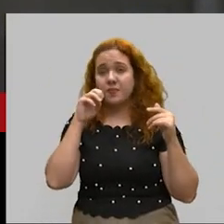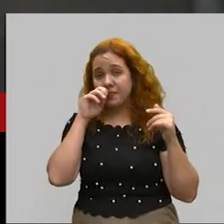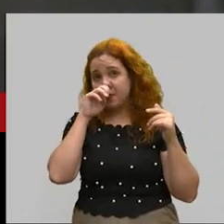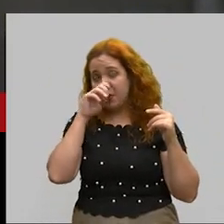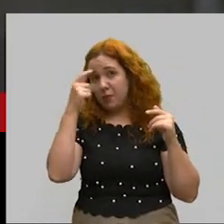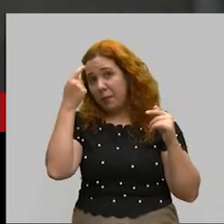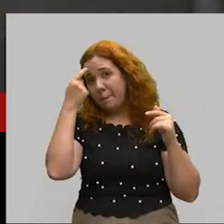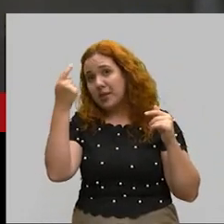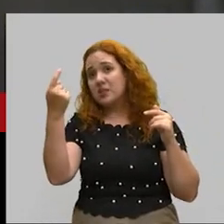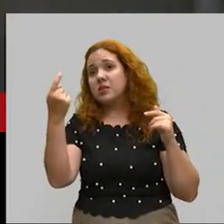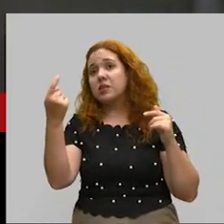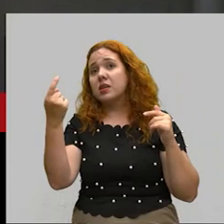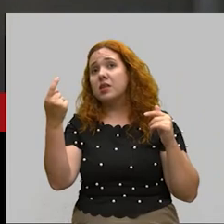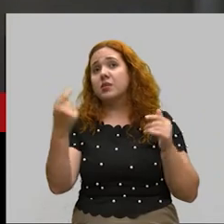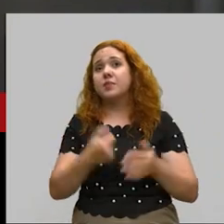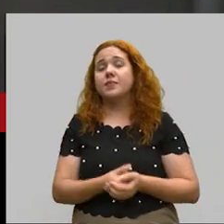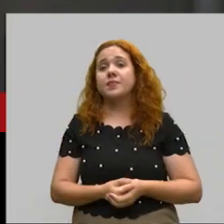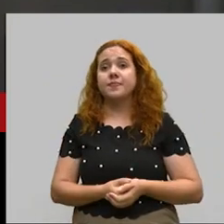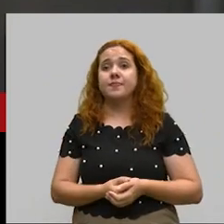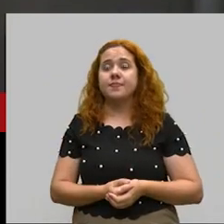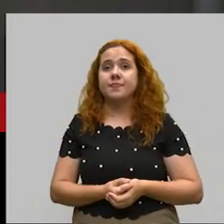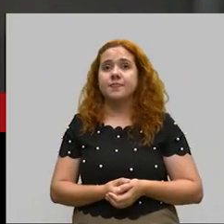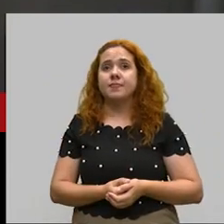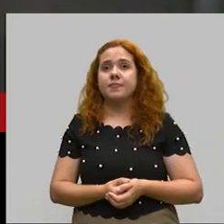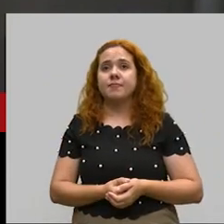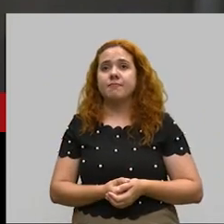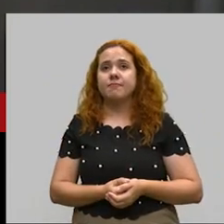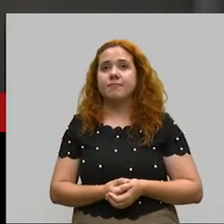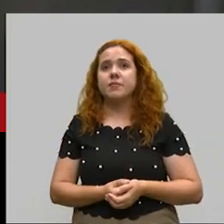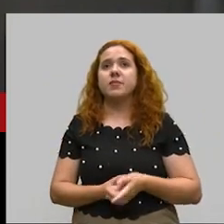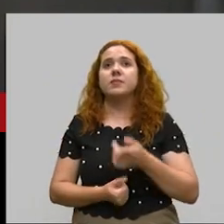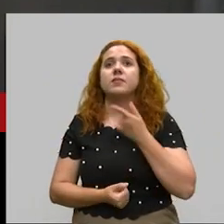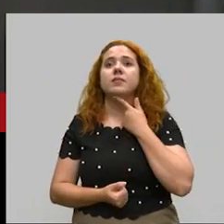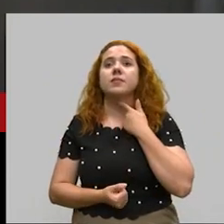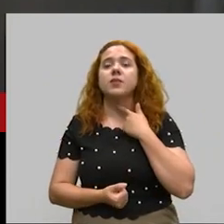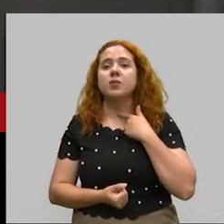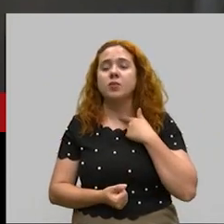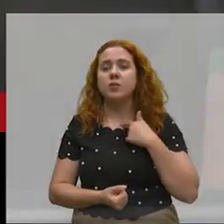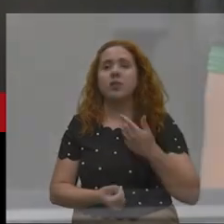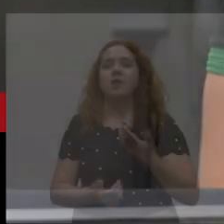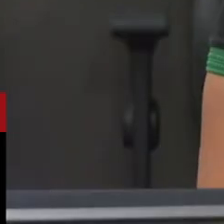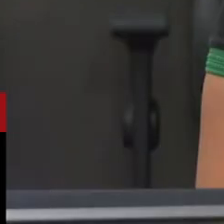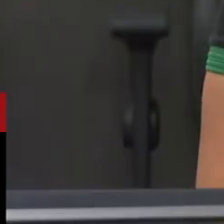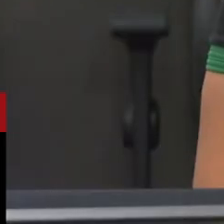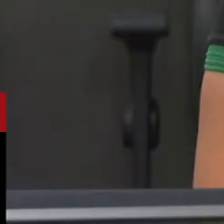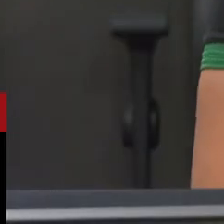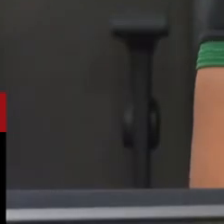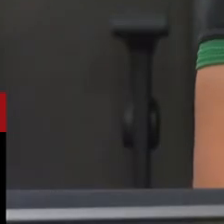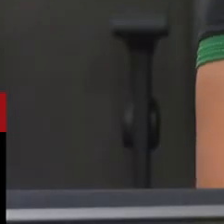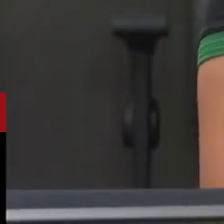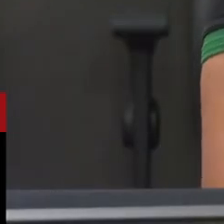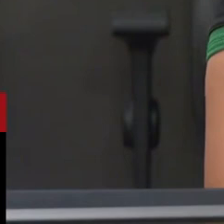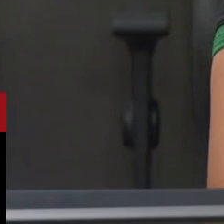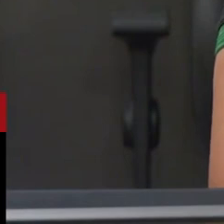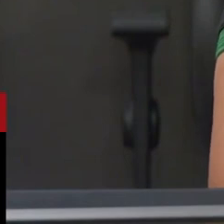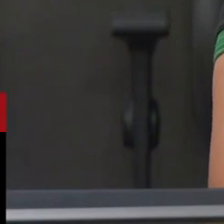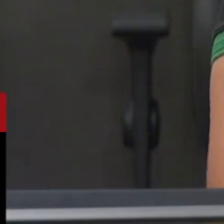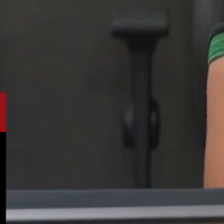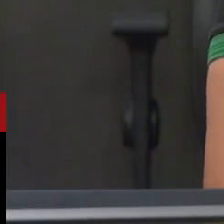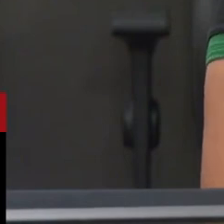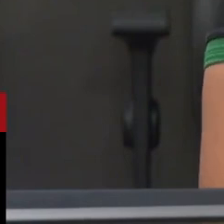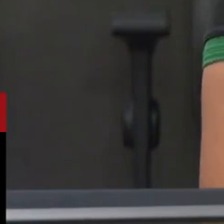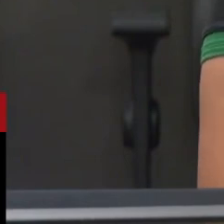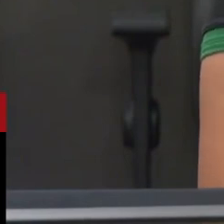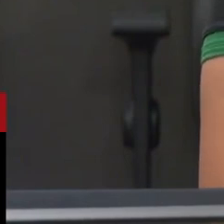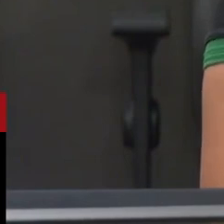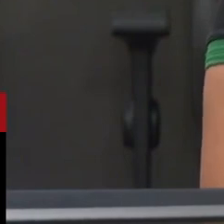pensando eh eu queria ainda voltar em 2010 eh